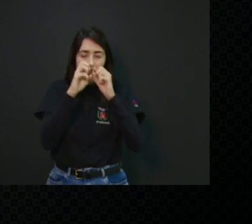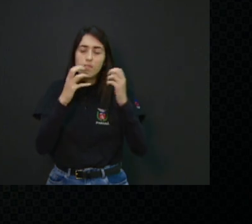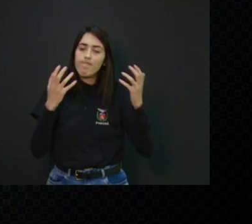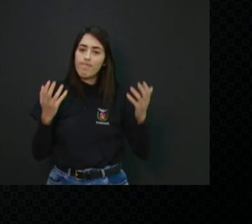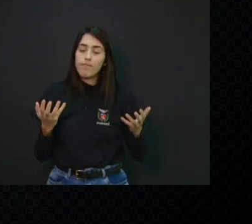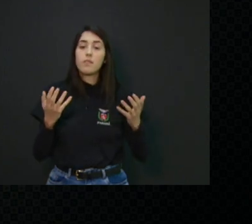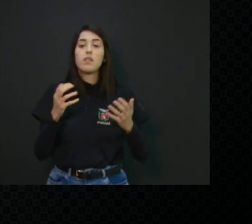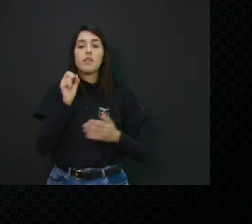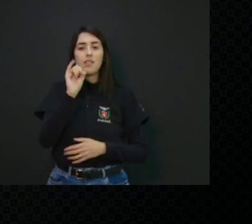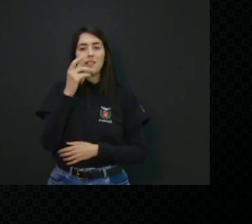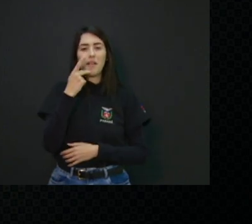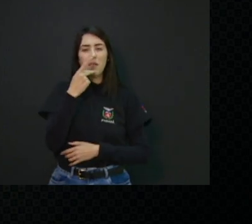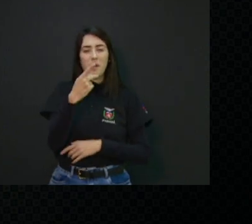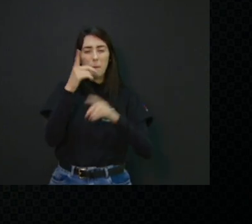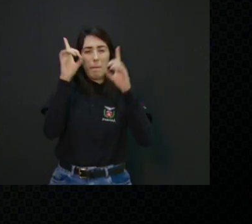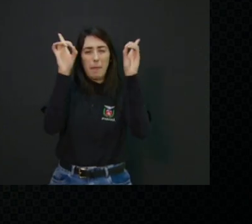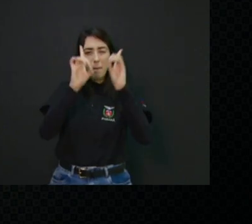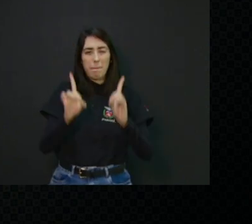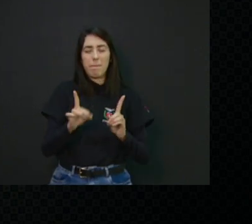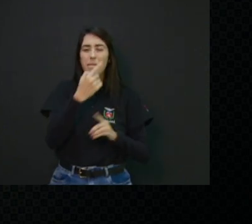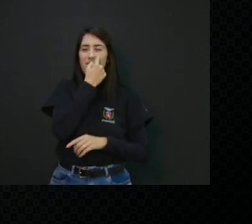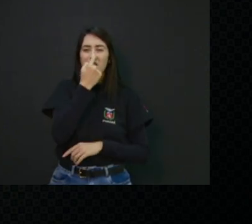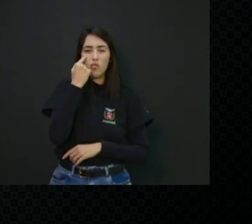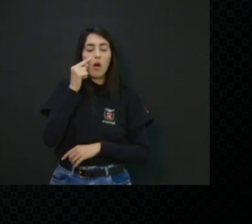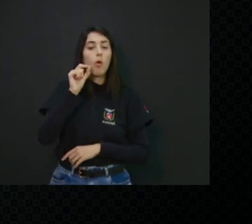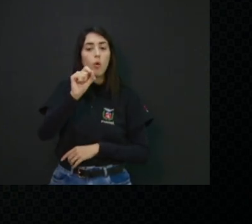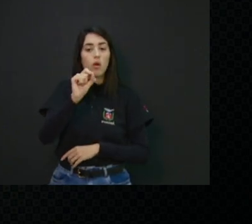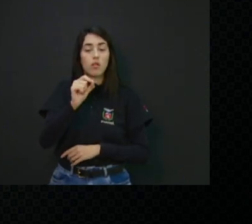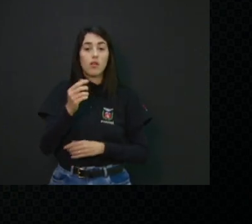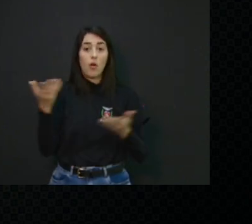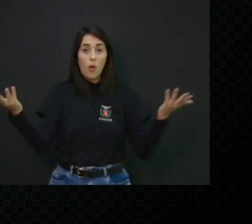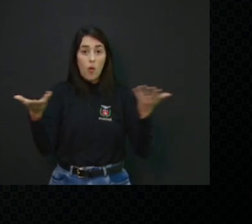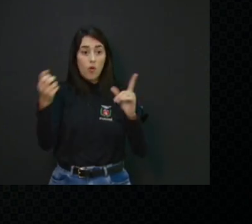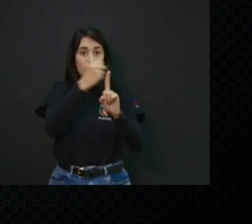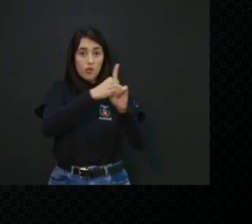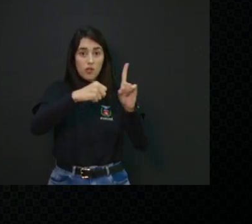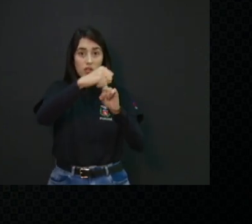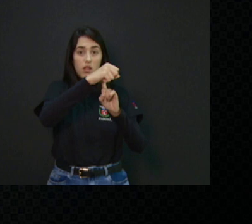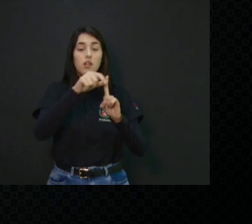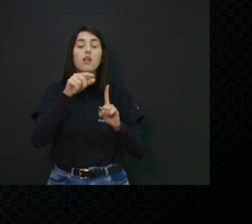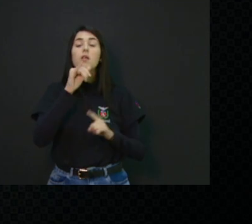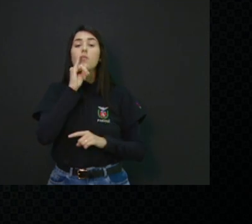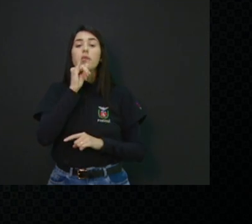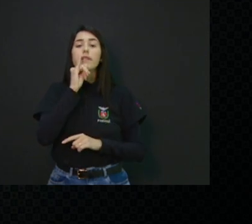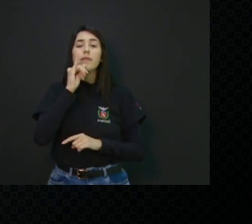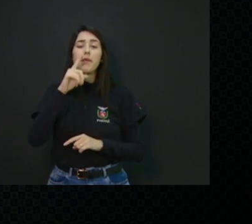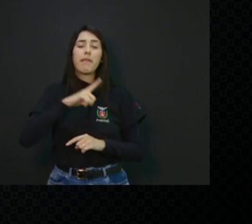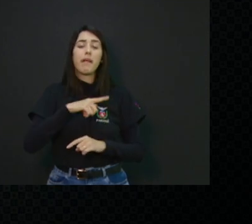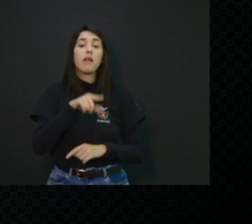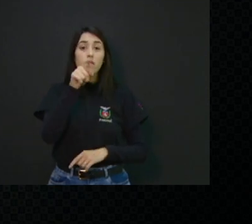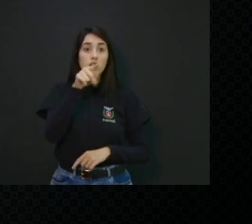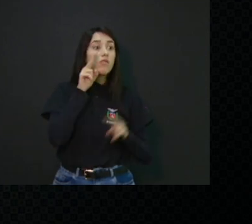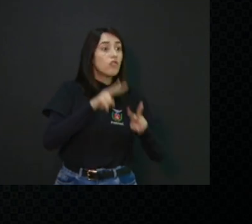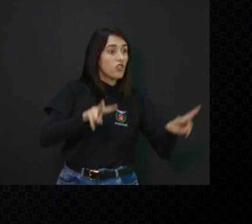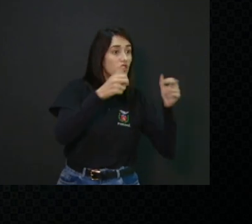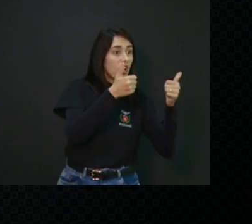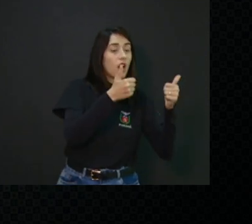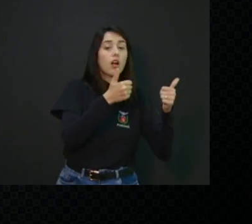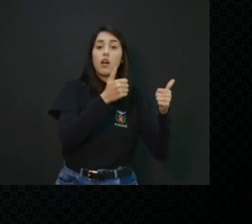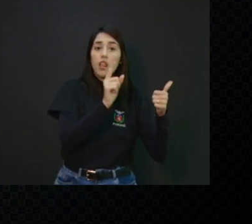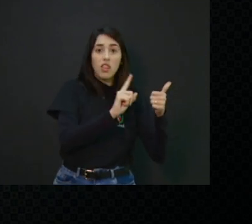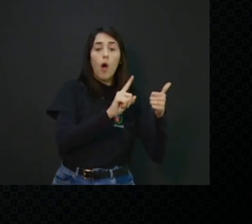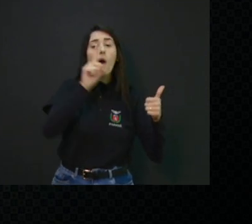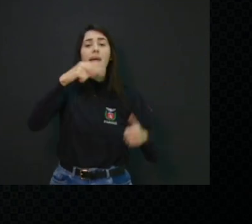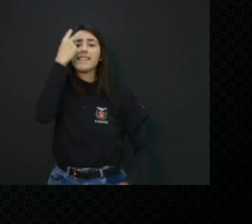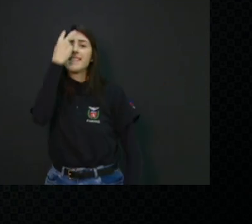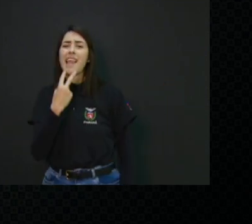deficiência visual, né, que também a gente vive numa sociedade 880, ou você enxerga ou você é cego. E na verdade o que nós mais temos são pessoas